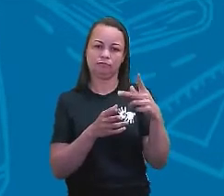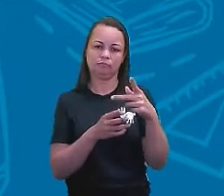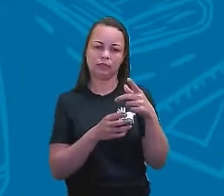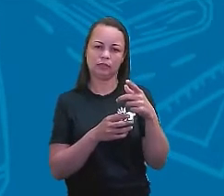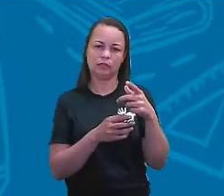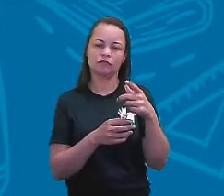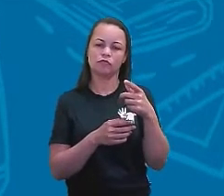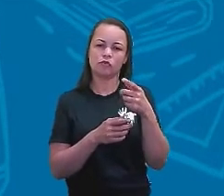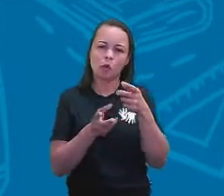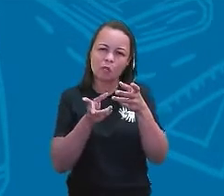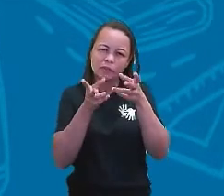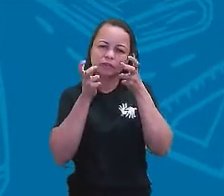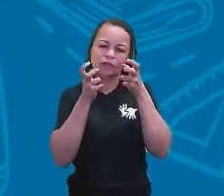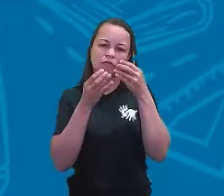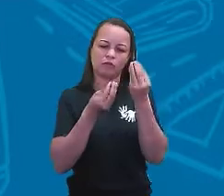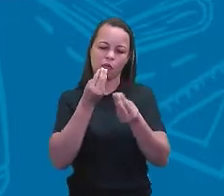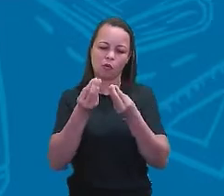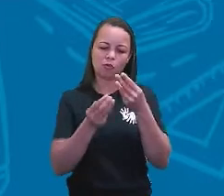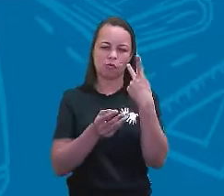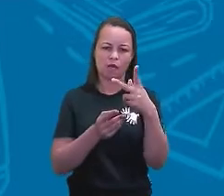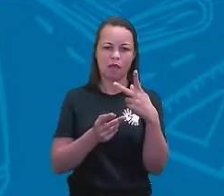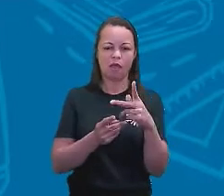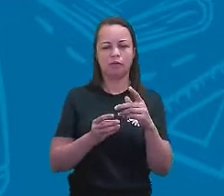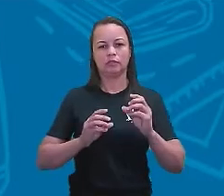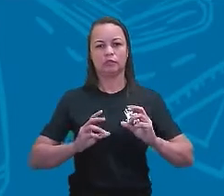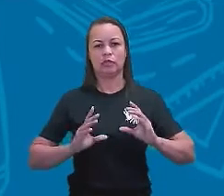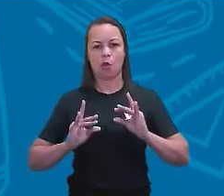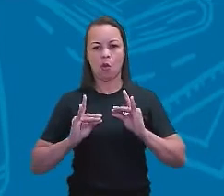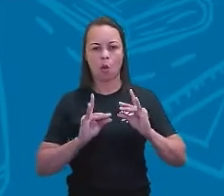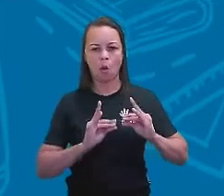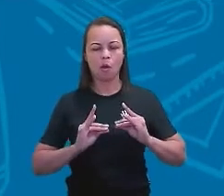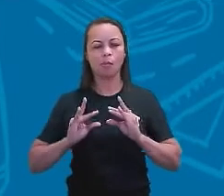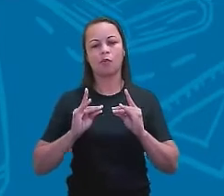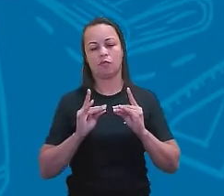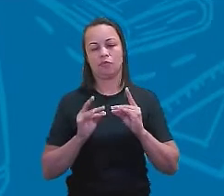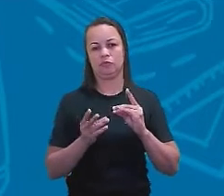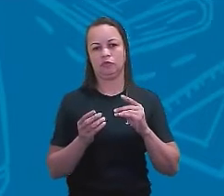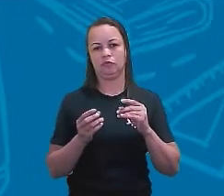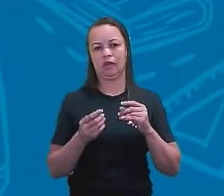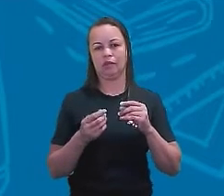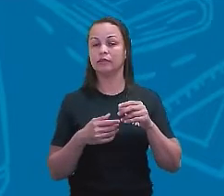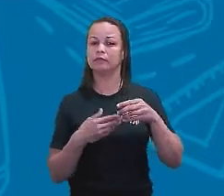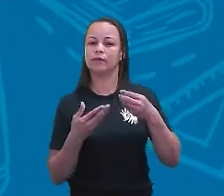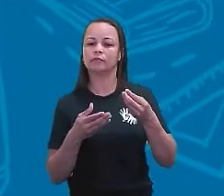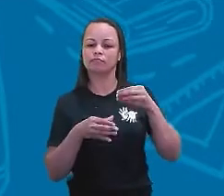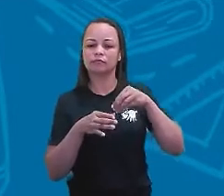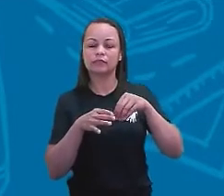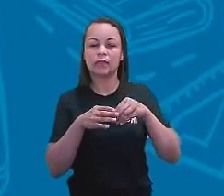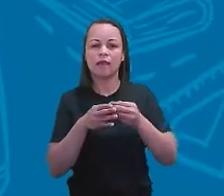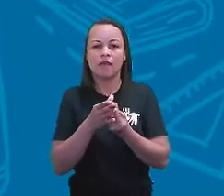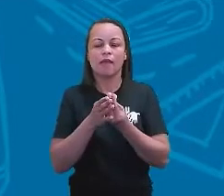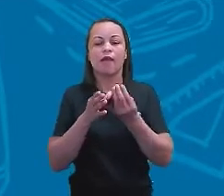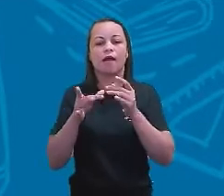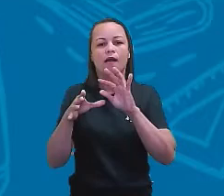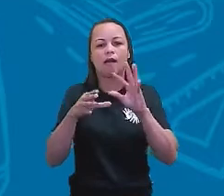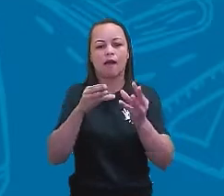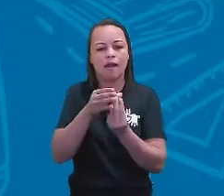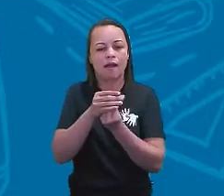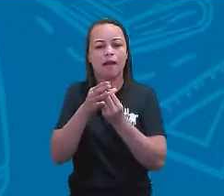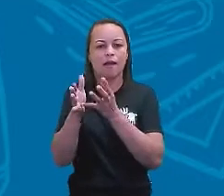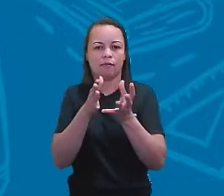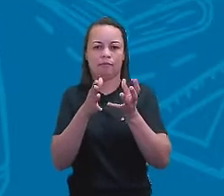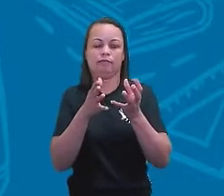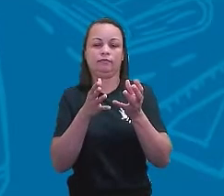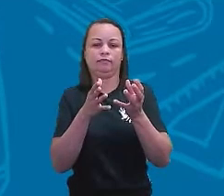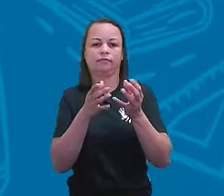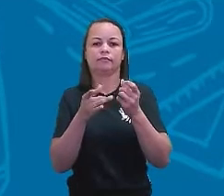como esse hormônio ele tem a ver com o quê? Para manter a nossa pressão arterial, ou seja, o hormônio antidiurético ele